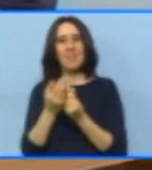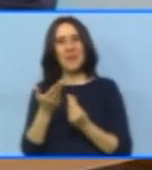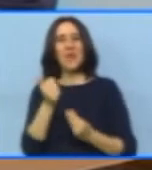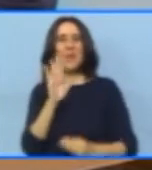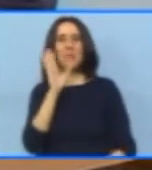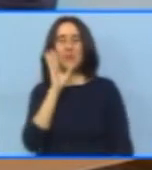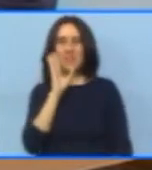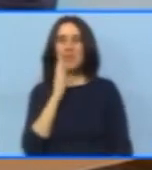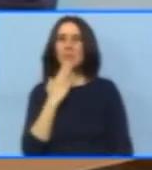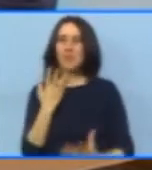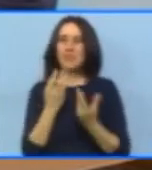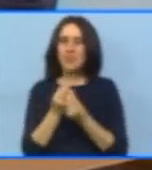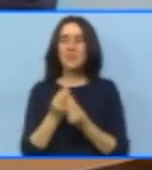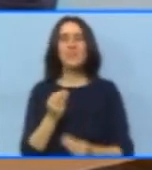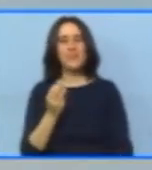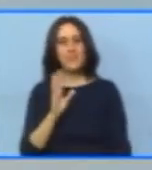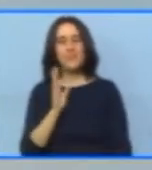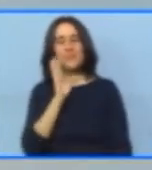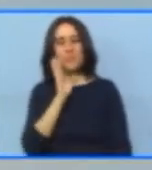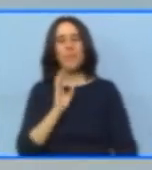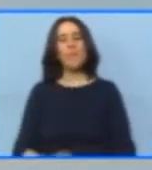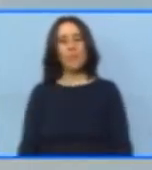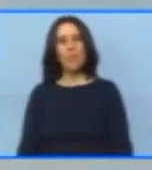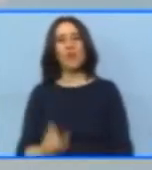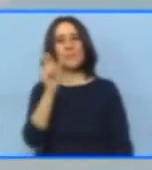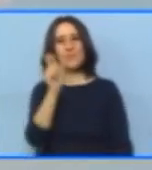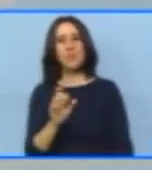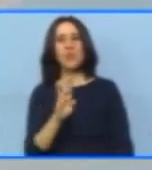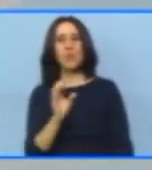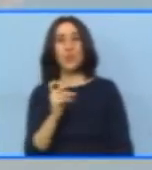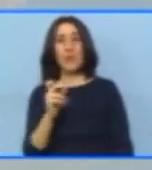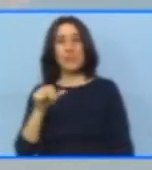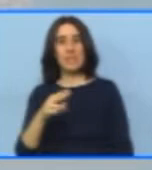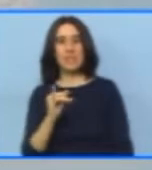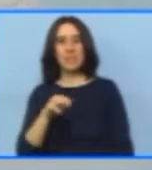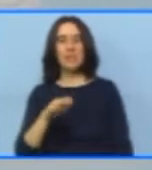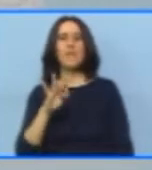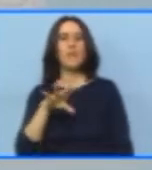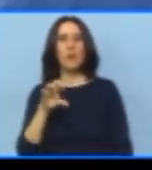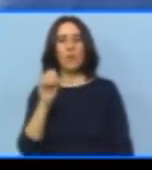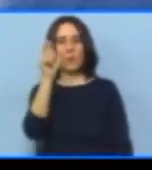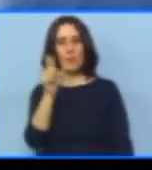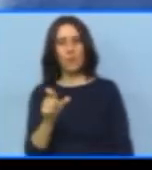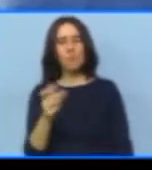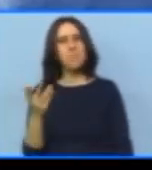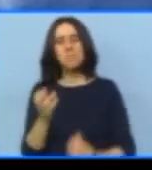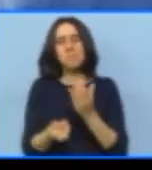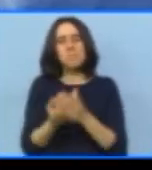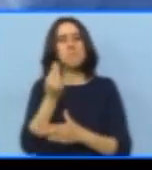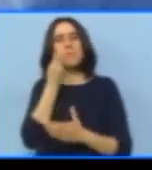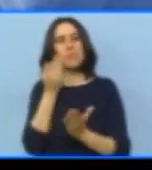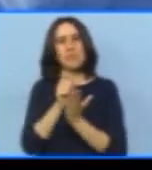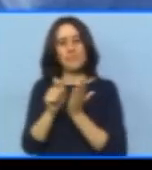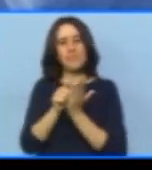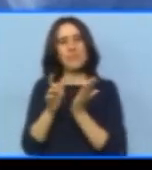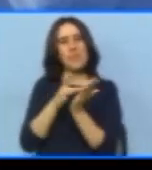connosco. Joaquim Franco, começava por ti. Como é que nasce então a ideia de escrever este livro